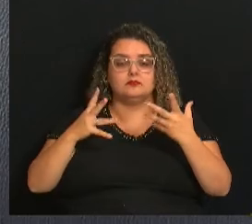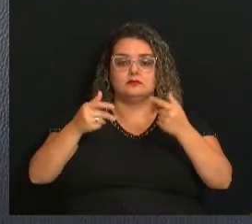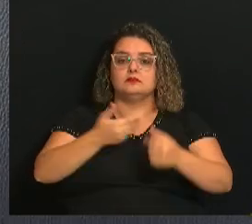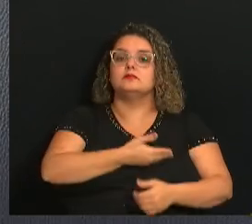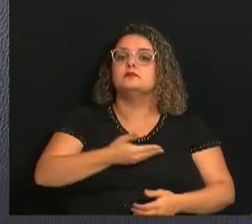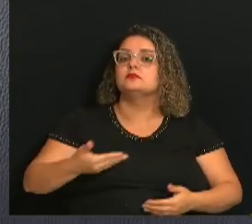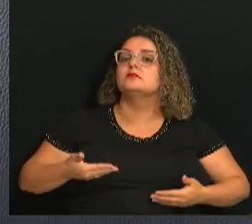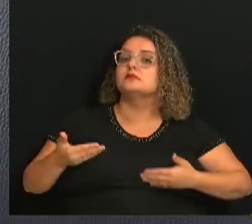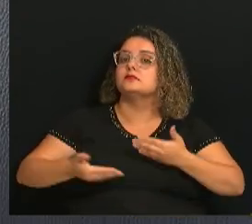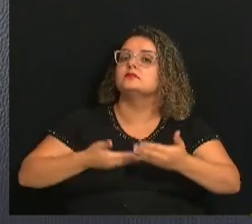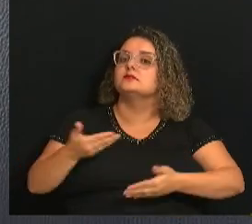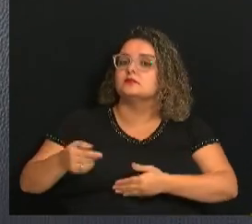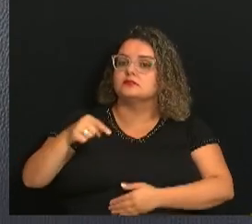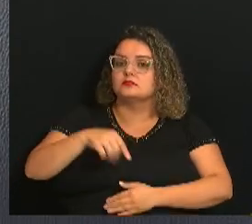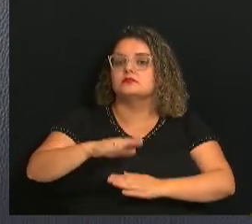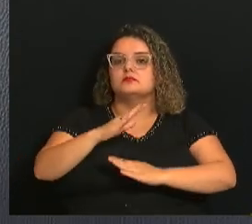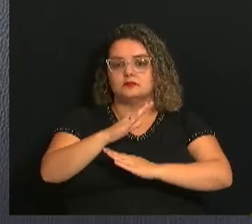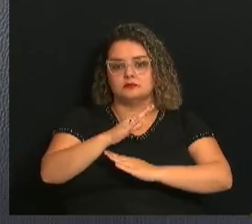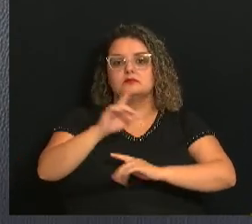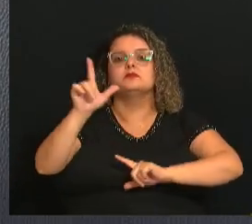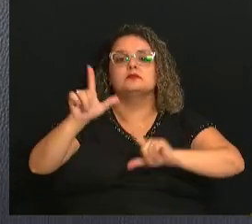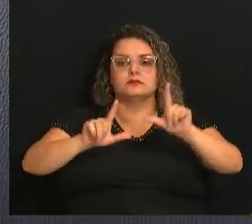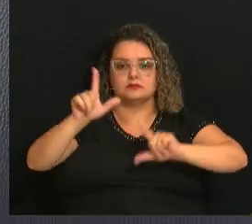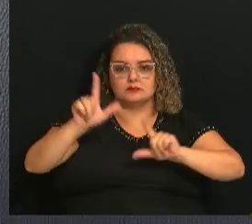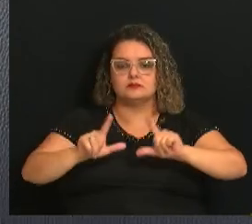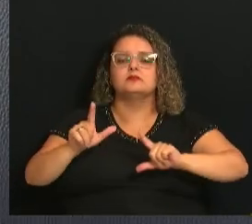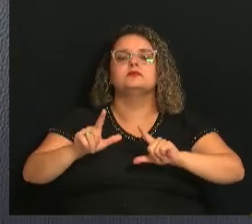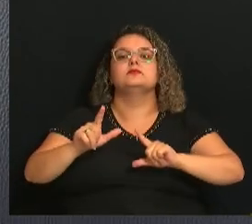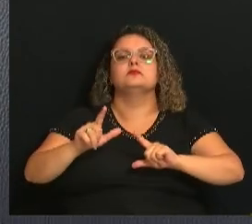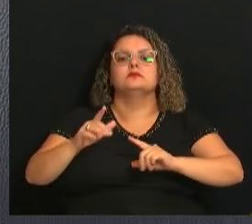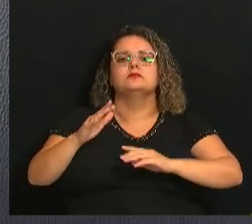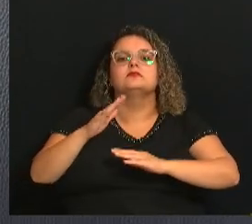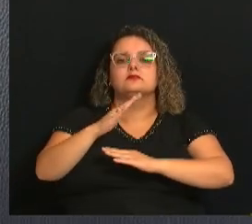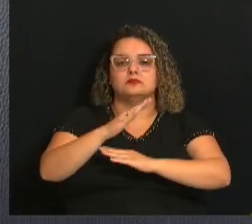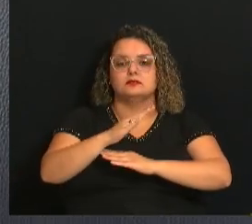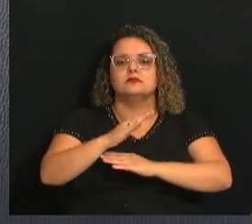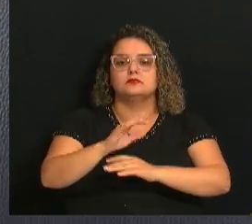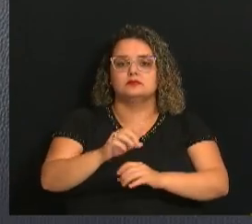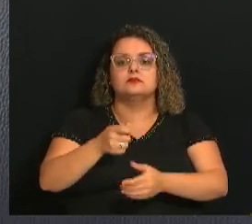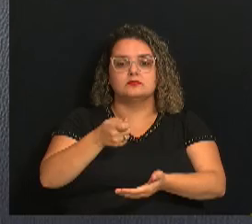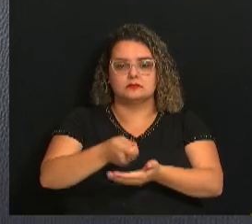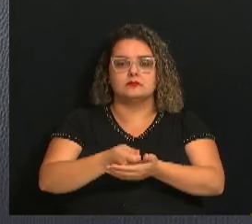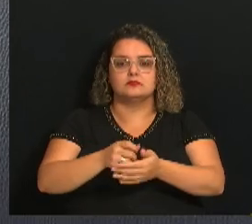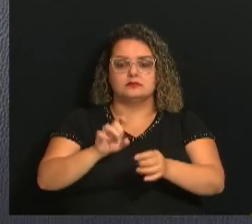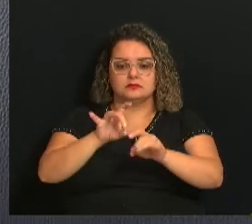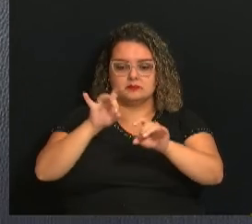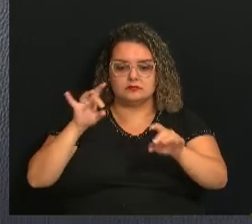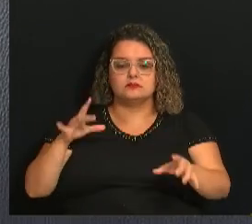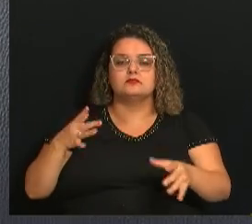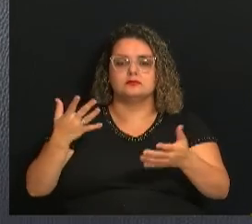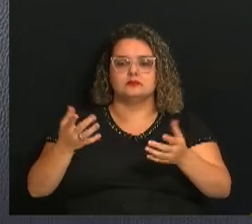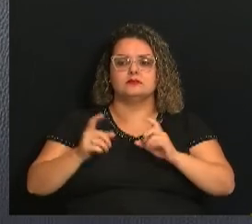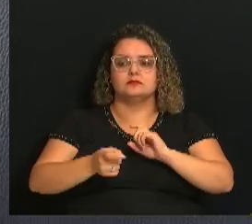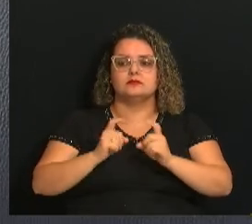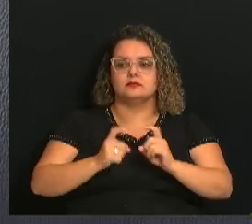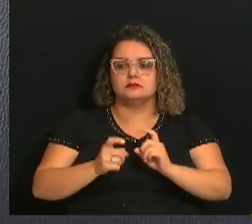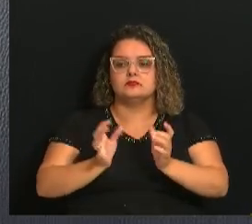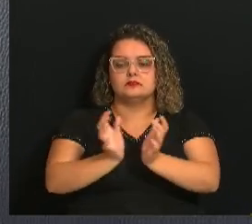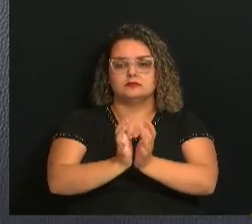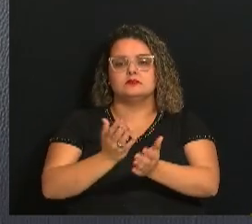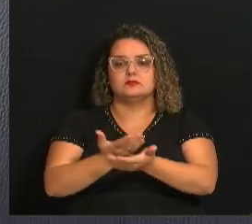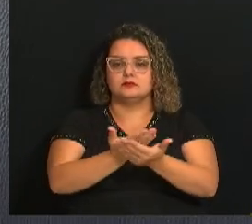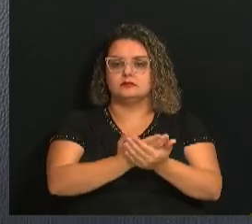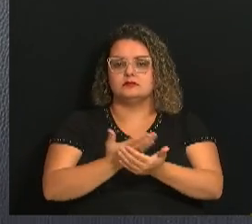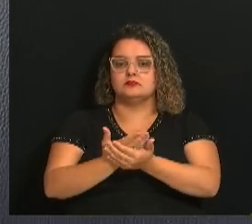casa, principalmente aos servidores da TV Câmara, que está garantindo a transmissão dessa reunião, né, da Comissão de Estudos,